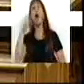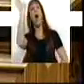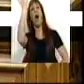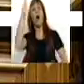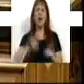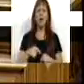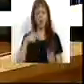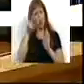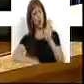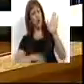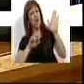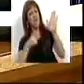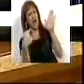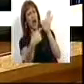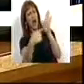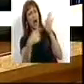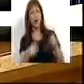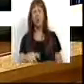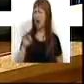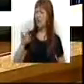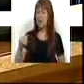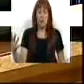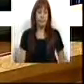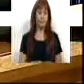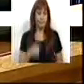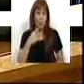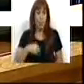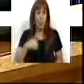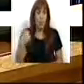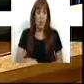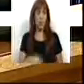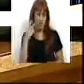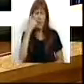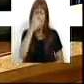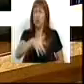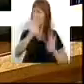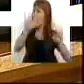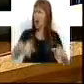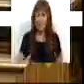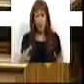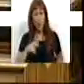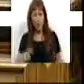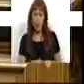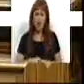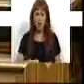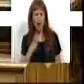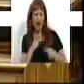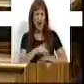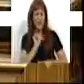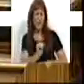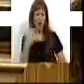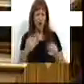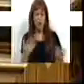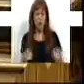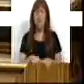assinar com o relatório do FMI. O FMI, que aliás deve estar muito preocupado com a vida dos cidadãos portugueses e com o seu acesso à